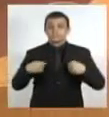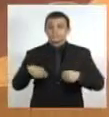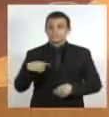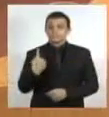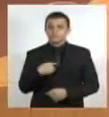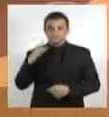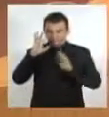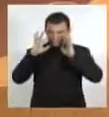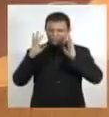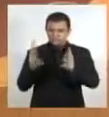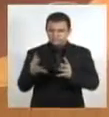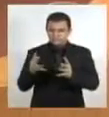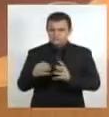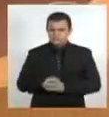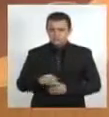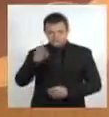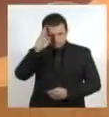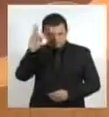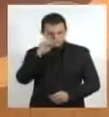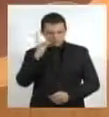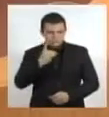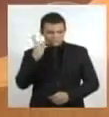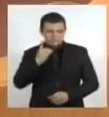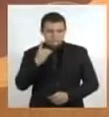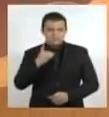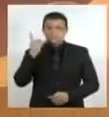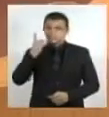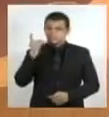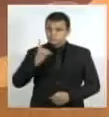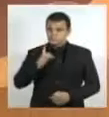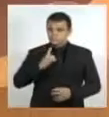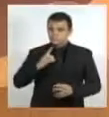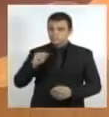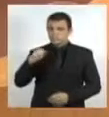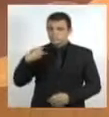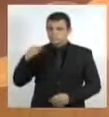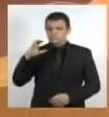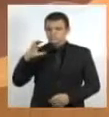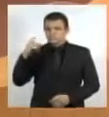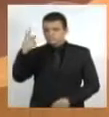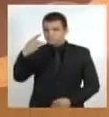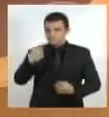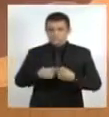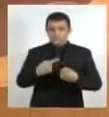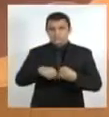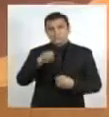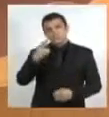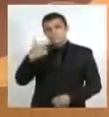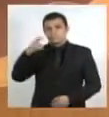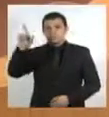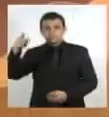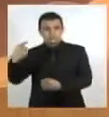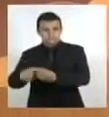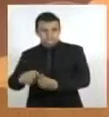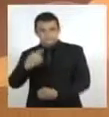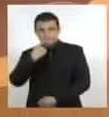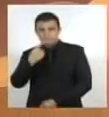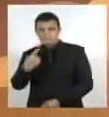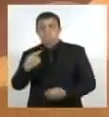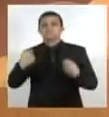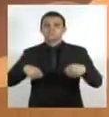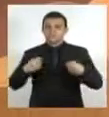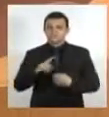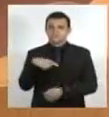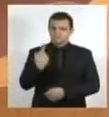senhores deputados. Os deputados que possuem APACs nos seus municípios de origem ou mesmo em qualquer outro município, requer que